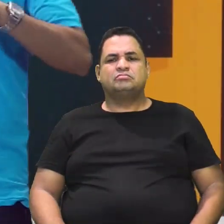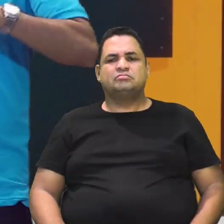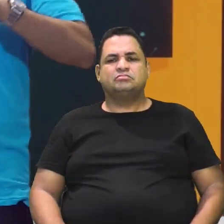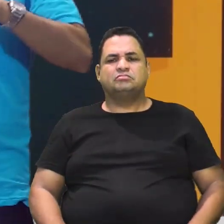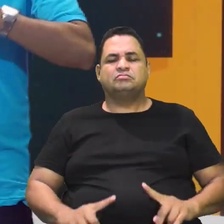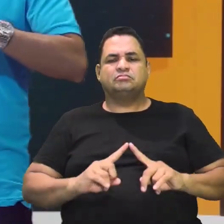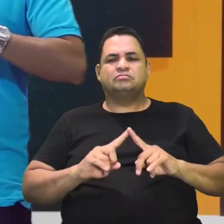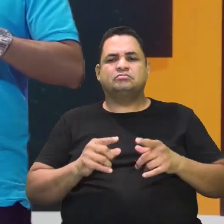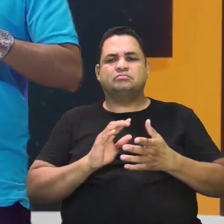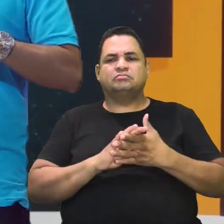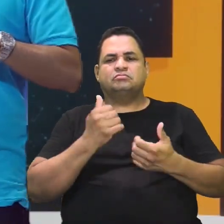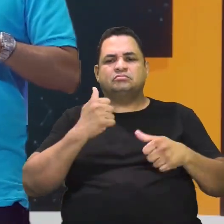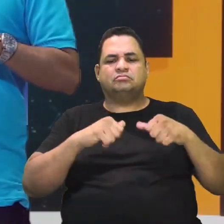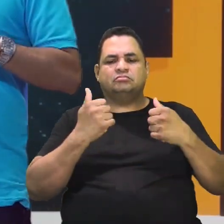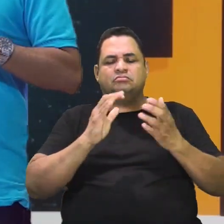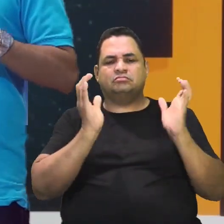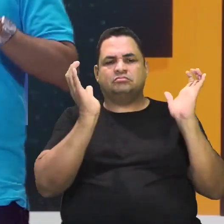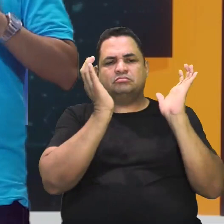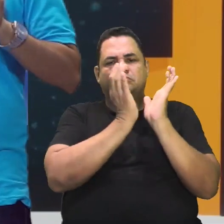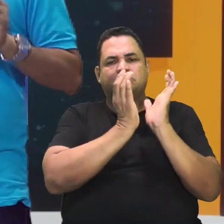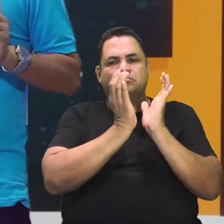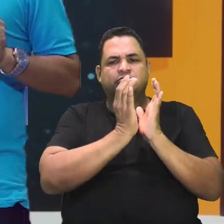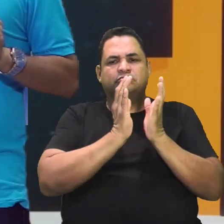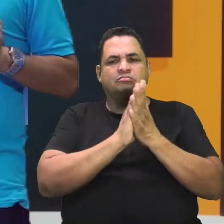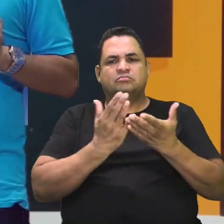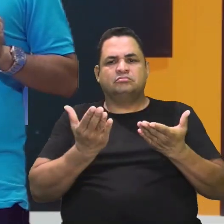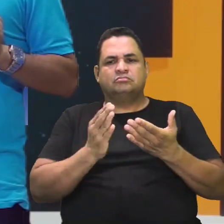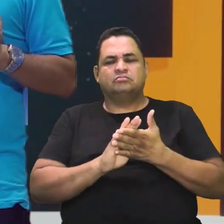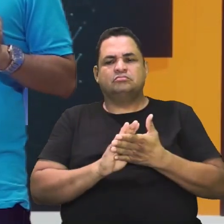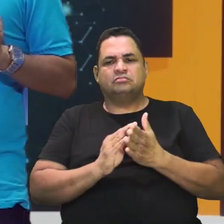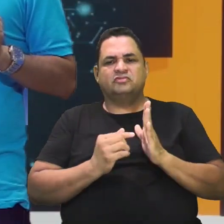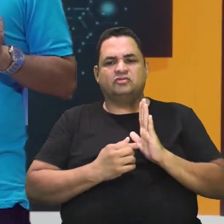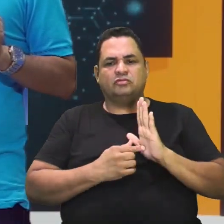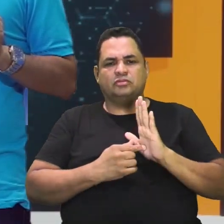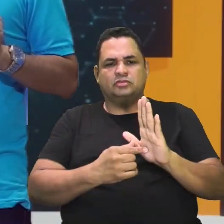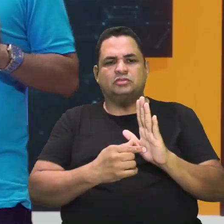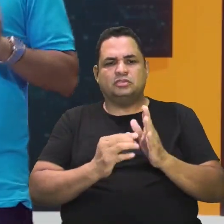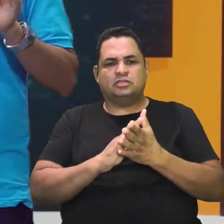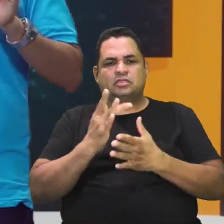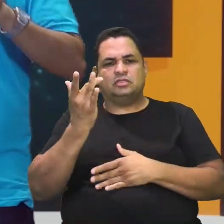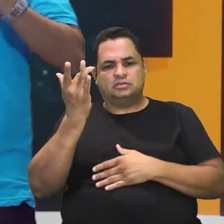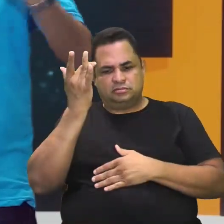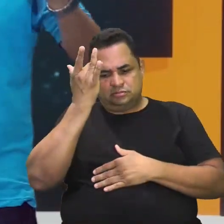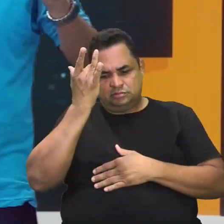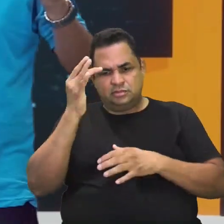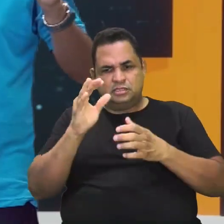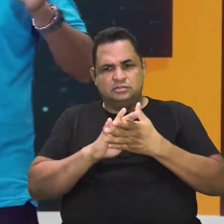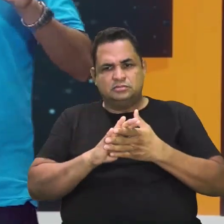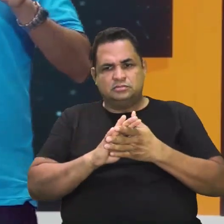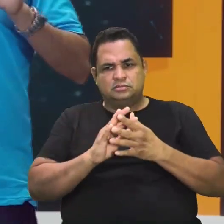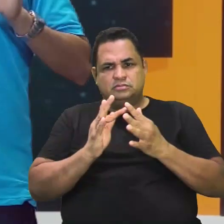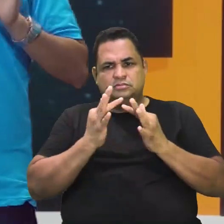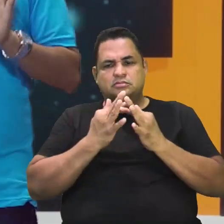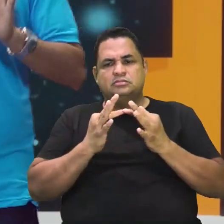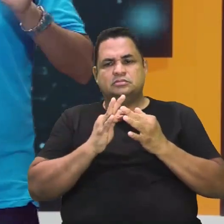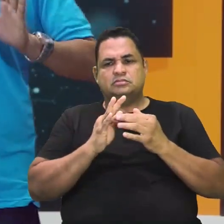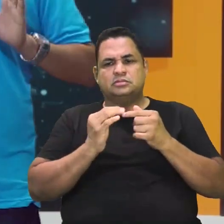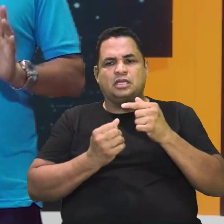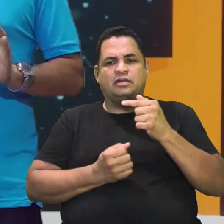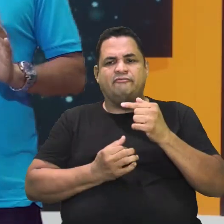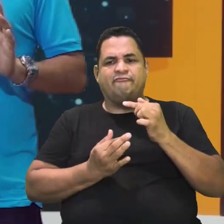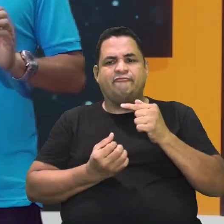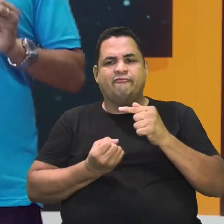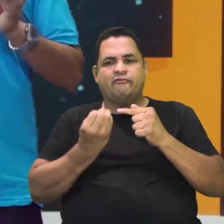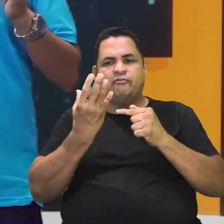na avaliação dessa unidade, nós vamos colocar as fórmulas na prova. Ah, a questão verdade. Coloca a fórmula. Isso, podemos. Só para